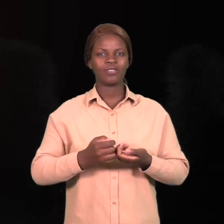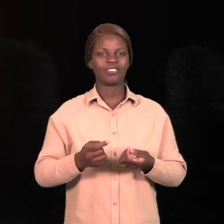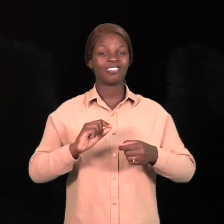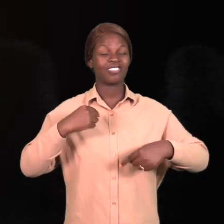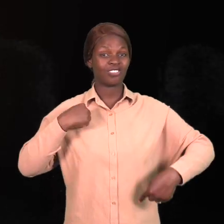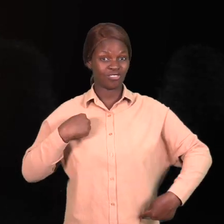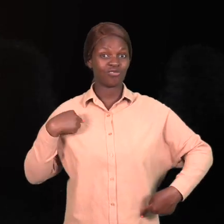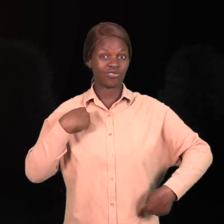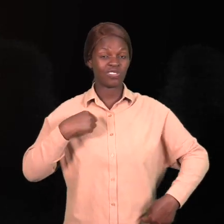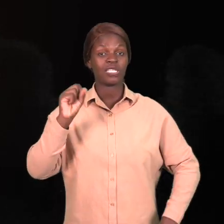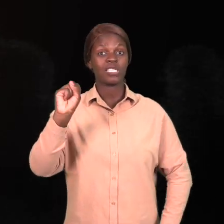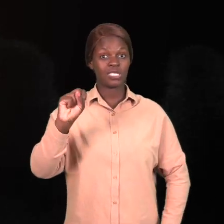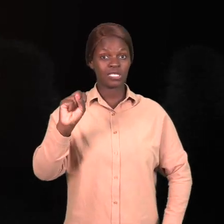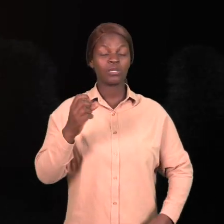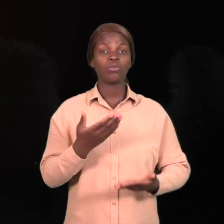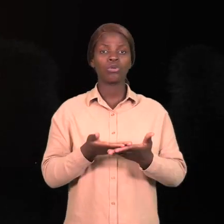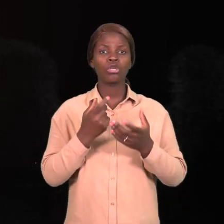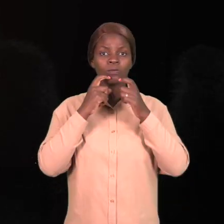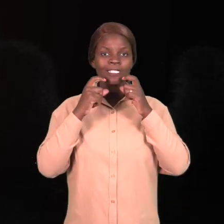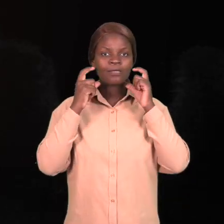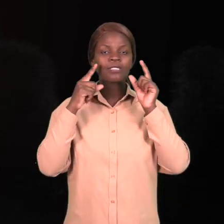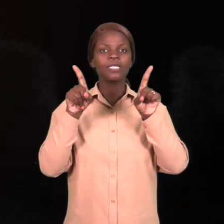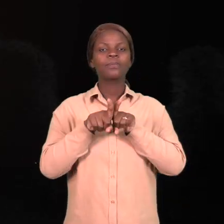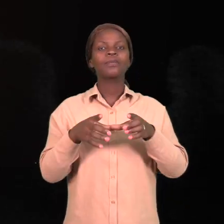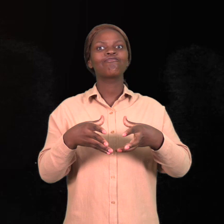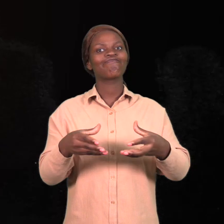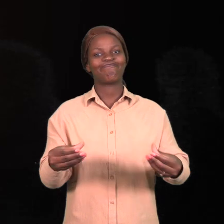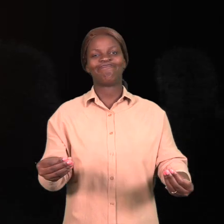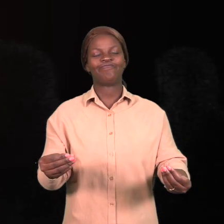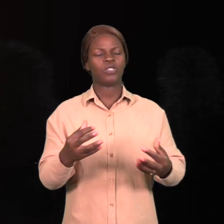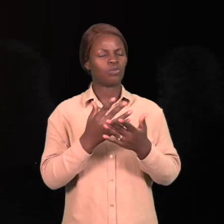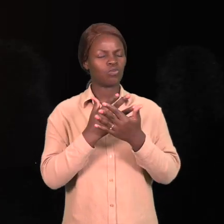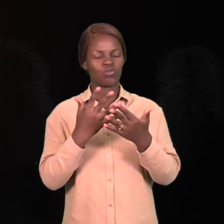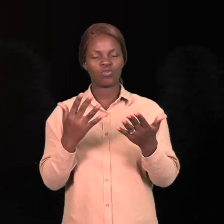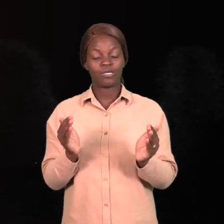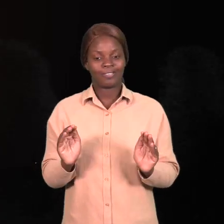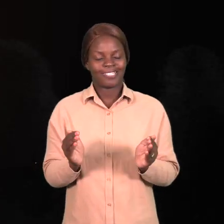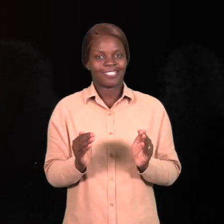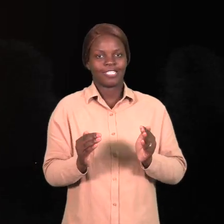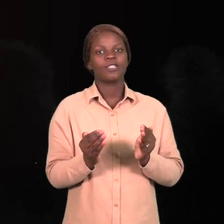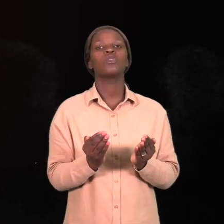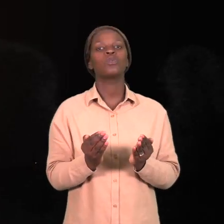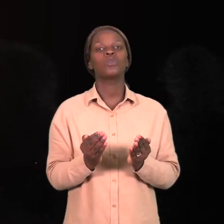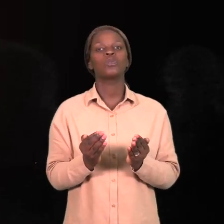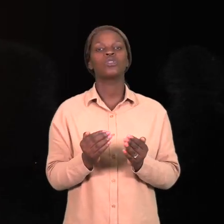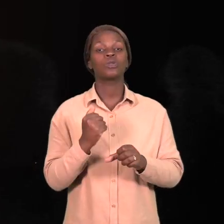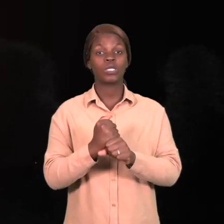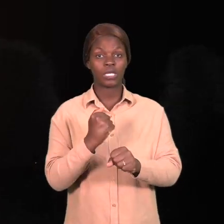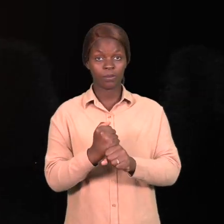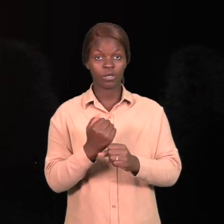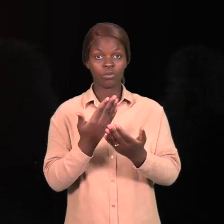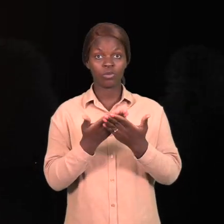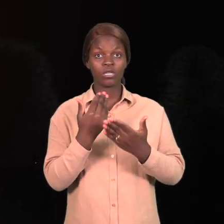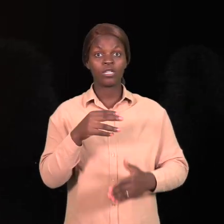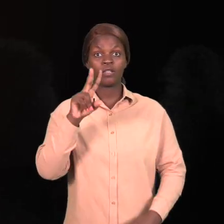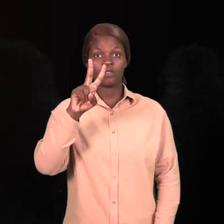e muito, e é mais do que baixa produtividade, já que as consequências da VBG poderão induzir o governo a